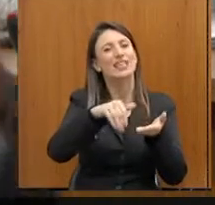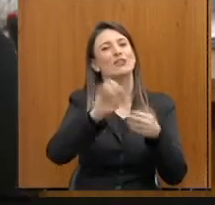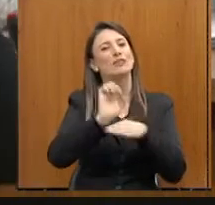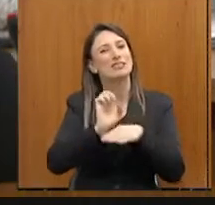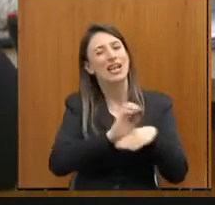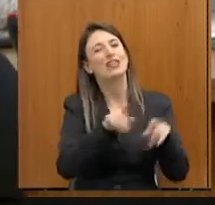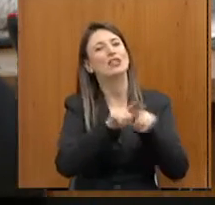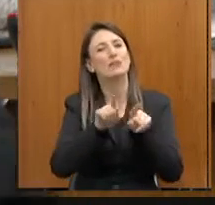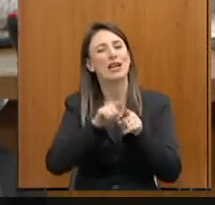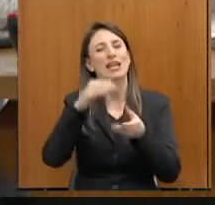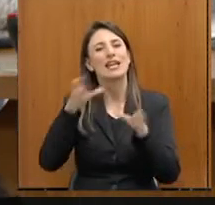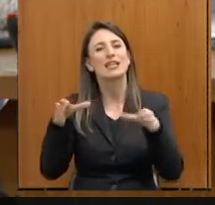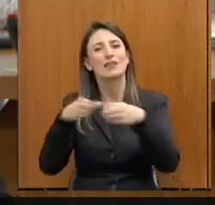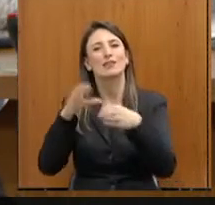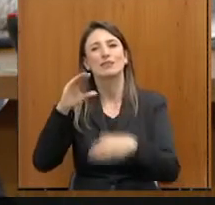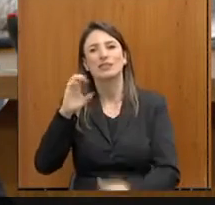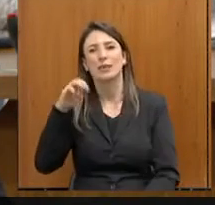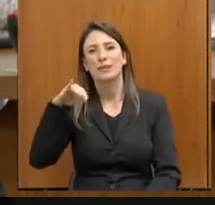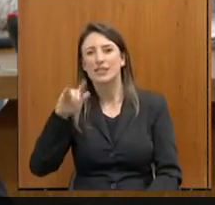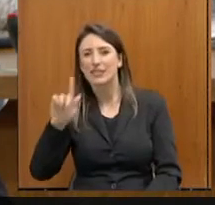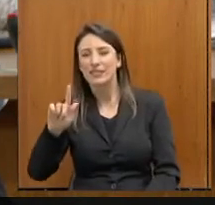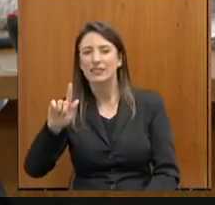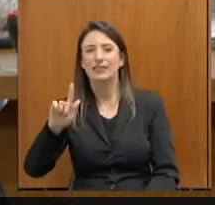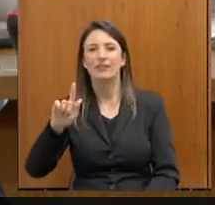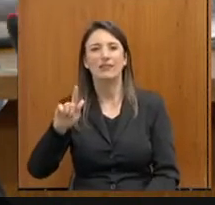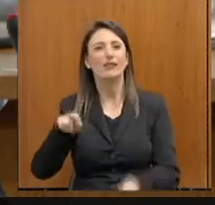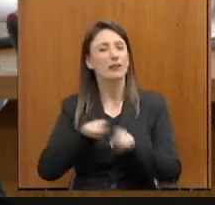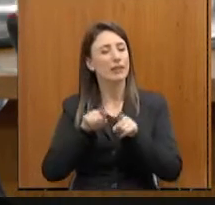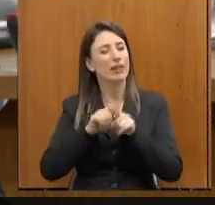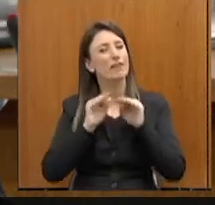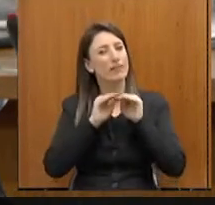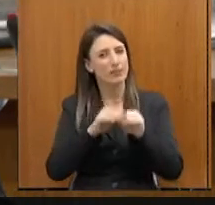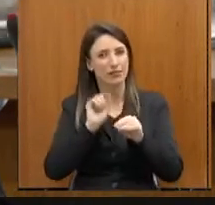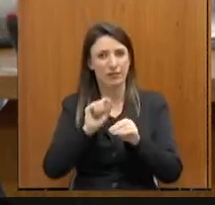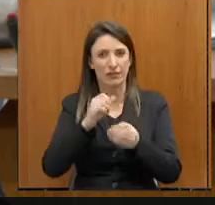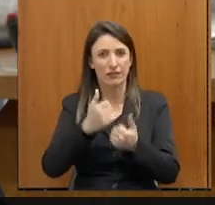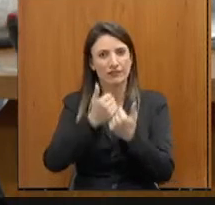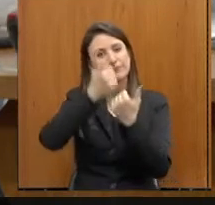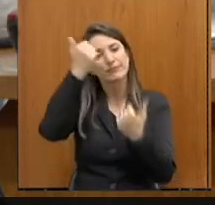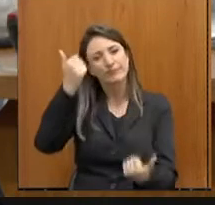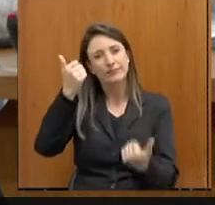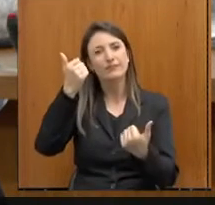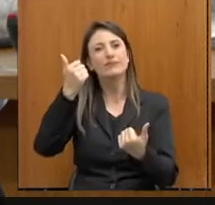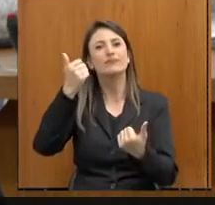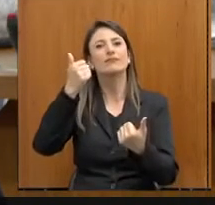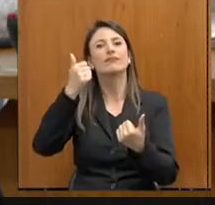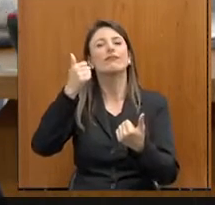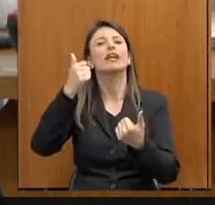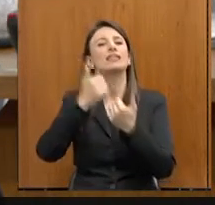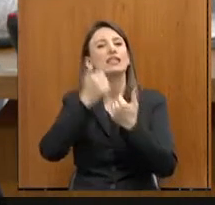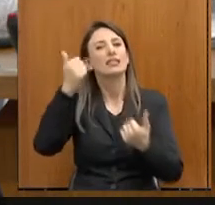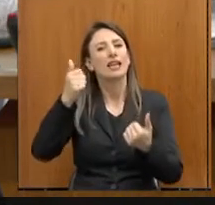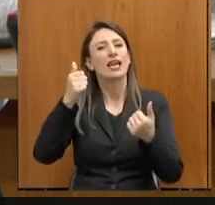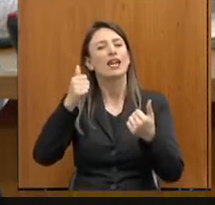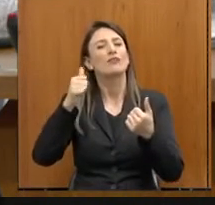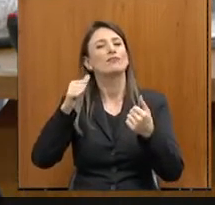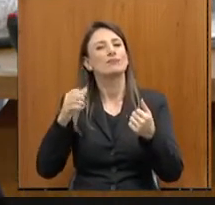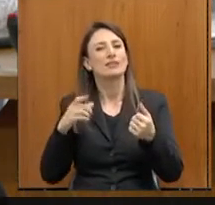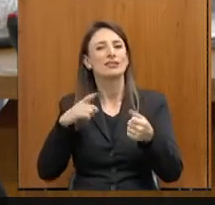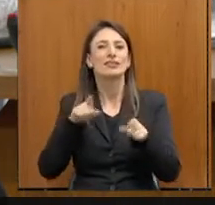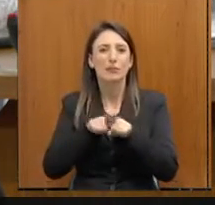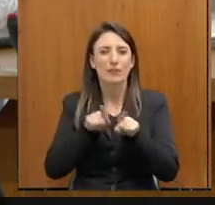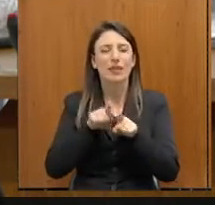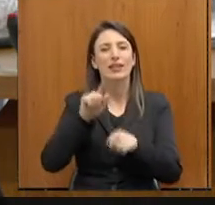cumprimentar todos e também dizer que com o secretário-adjunto da sede Guilherme Duarte também acompanhará essa seção